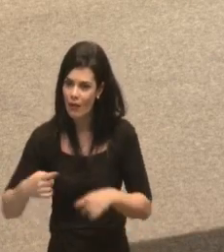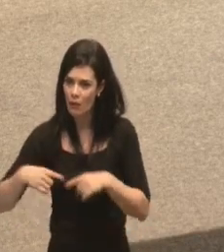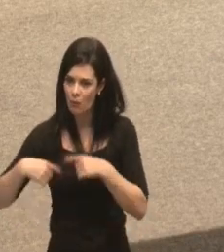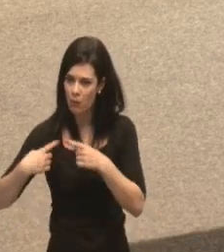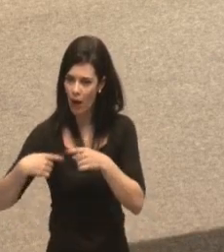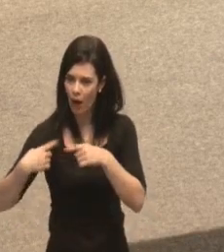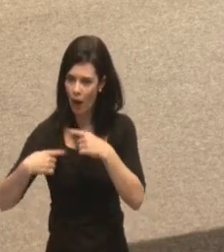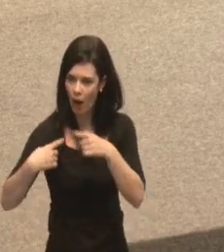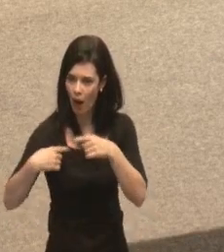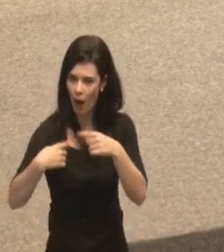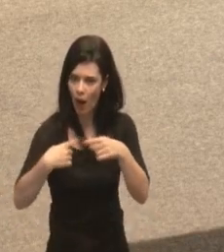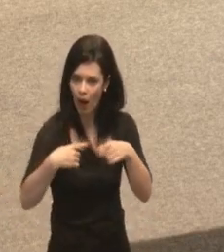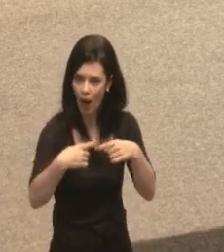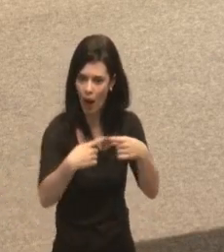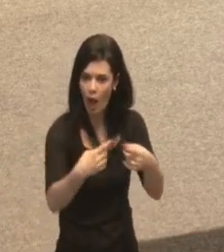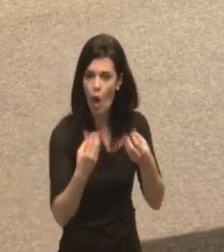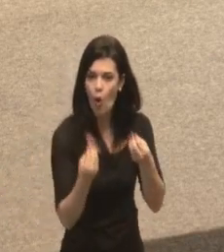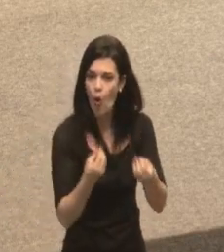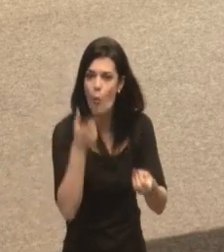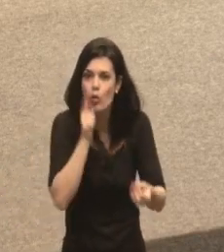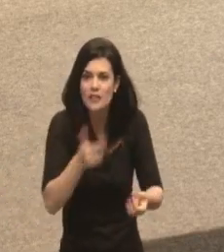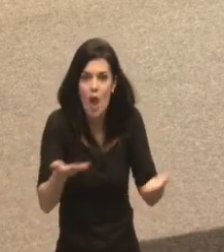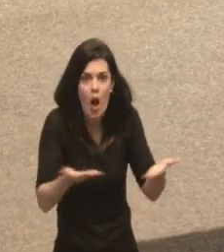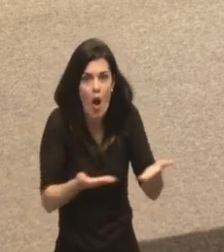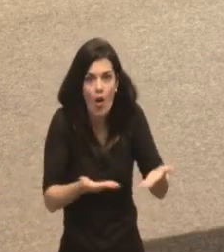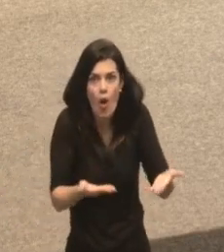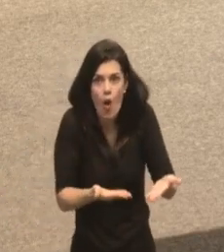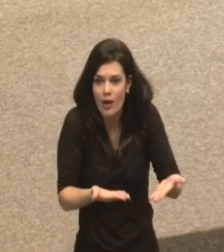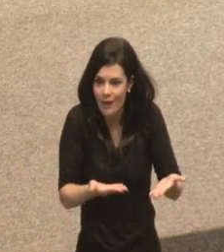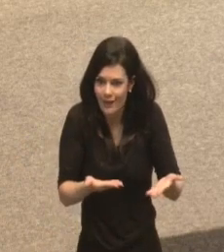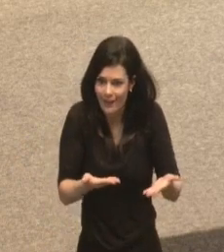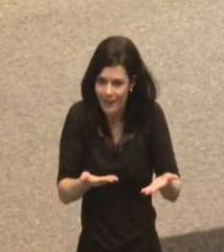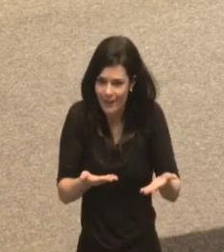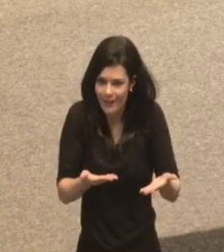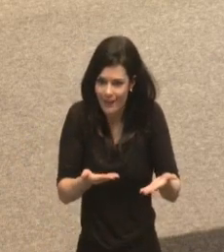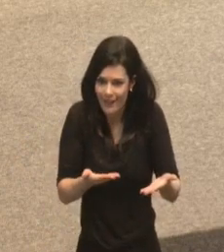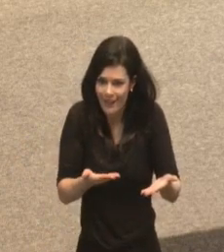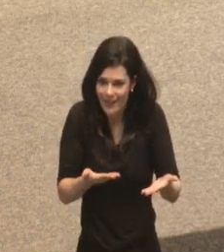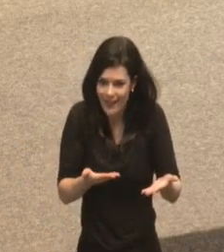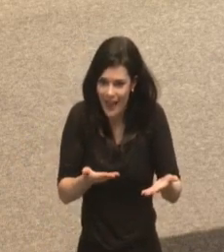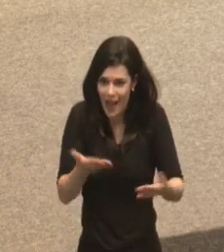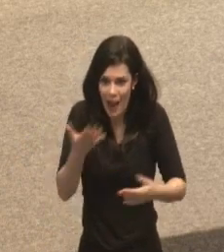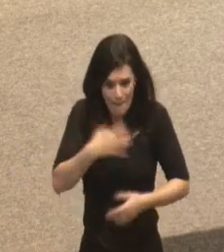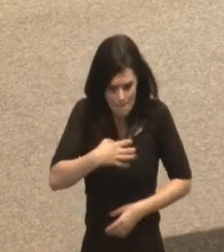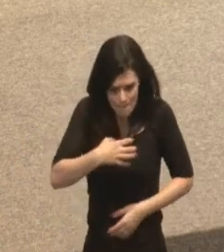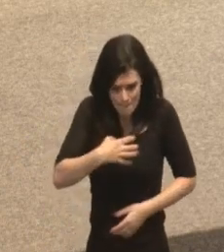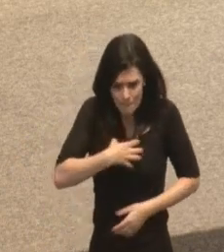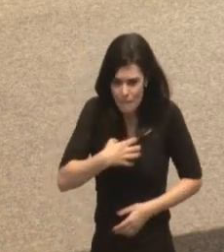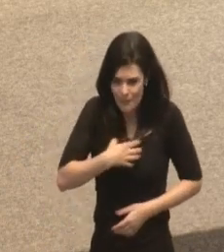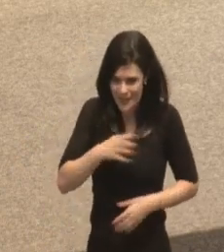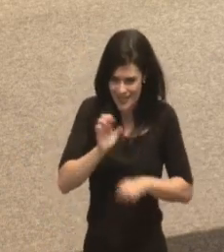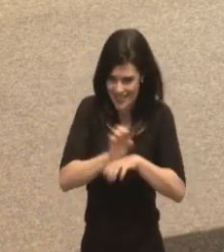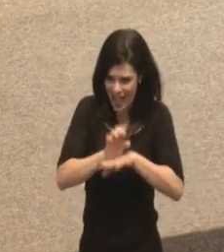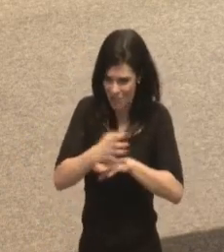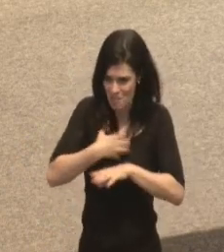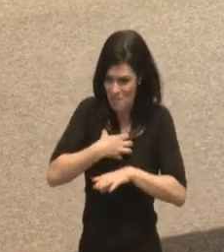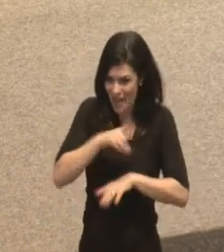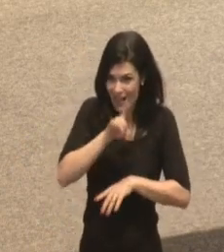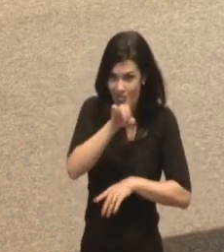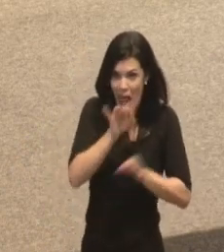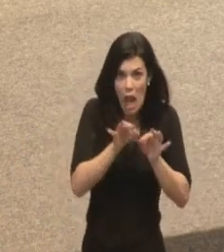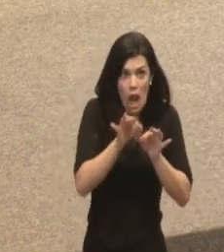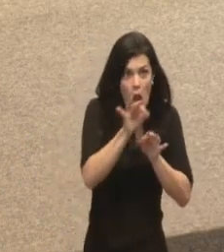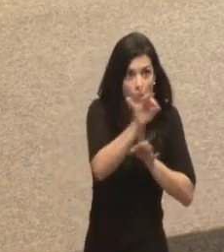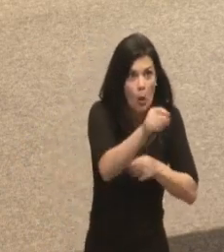quem liderou isso, irmãos? Foi Deus. É uma evidência contundente de que a Bíblia é a palavra